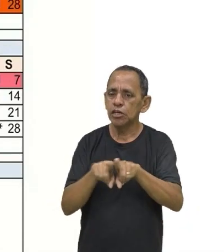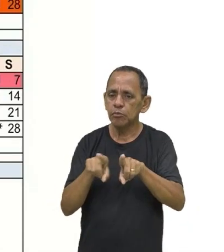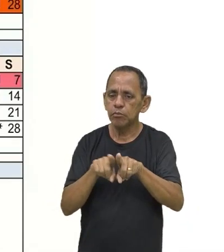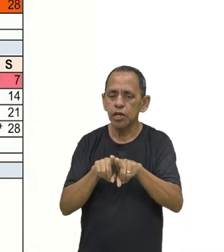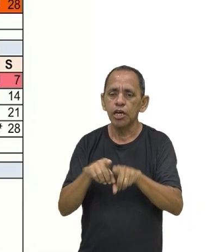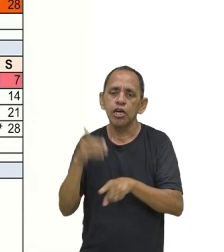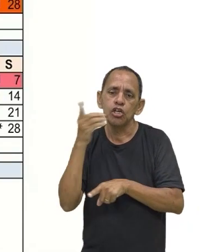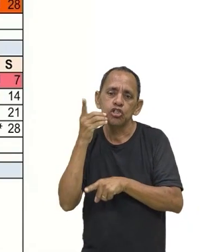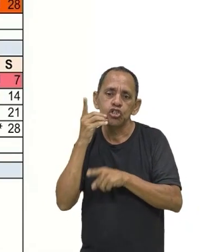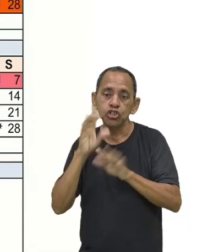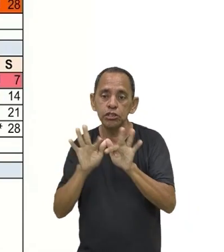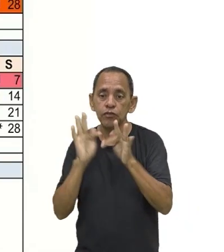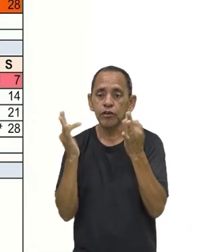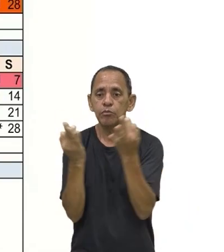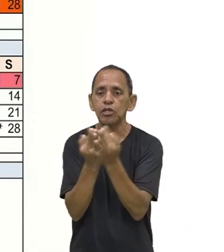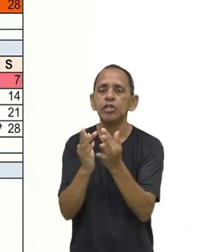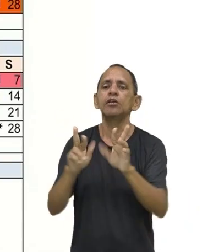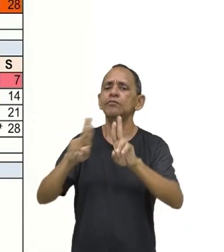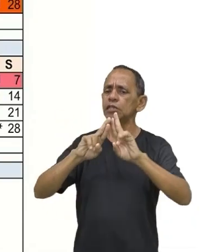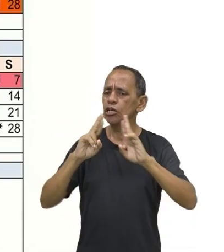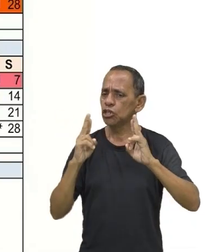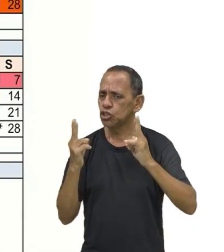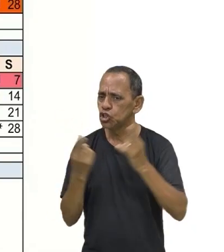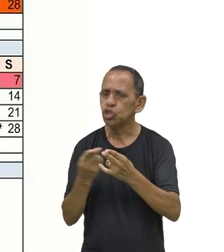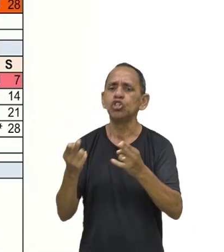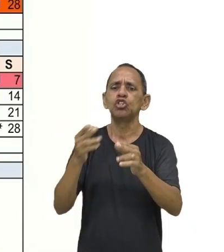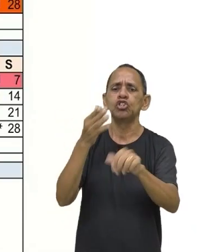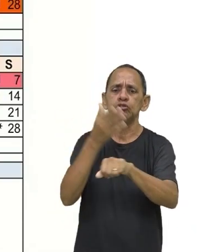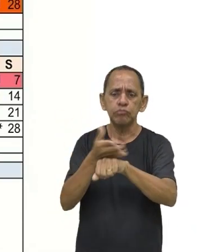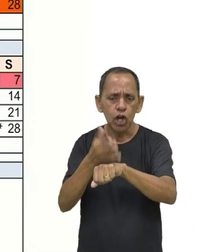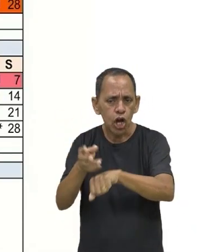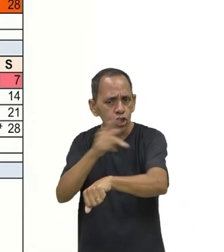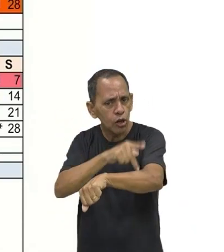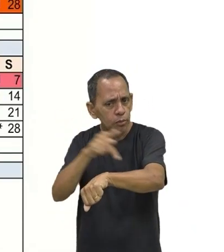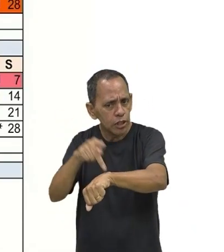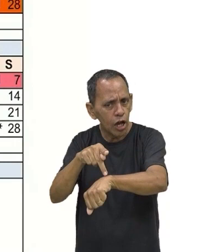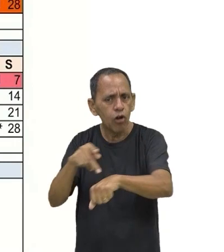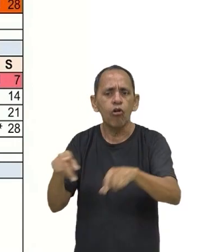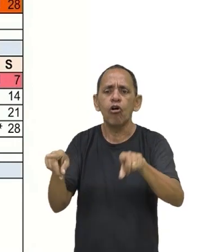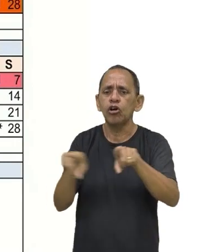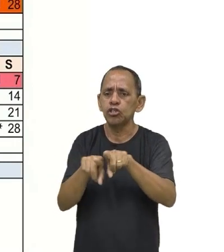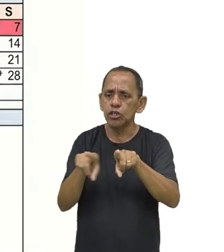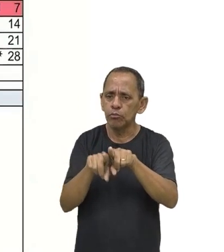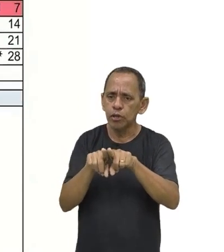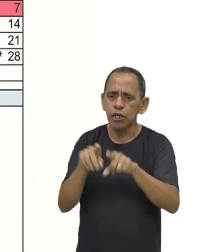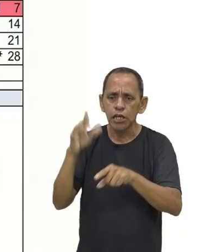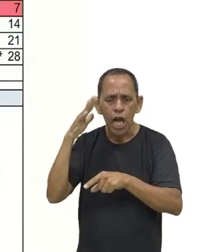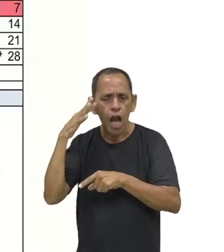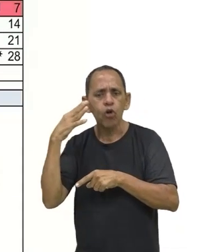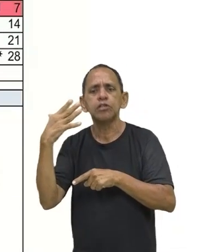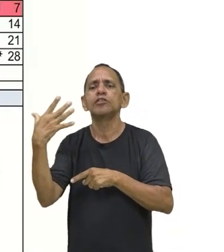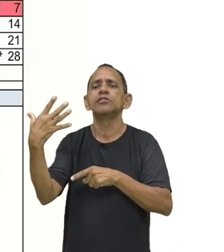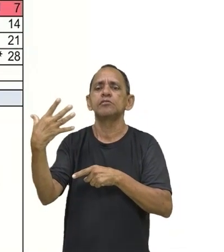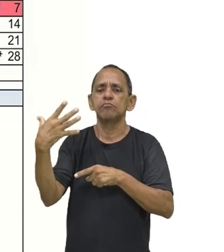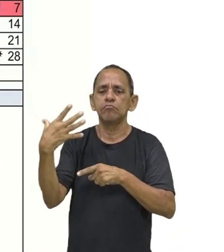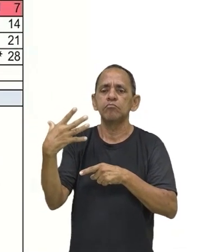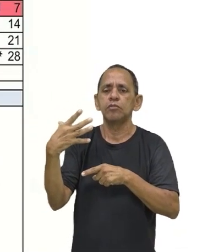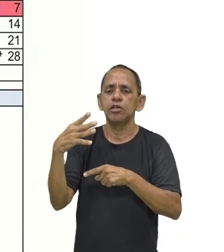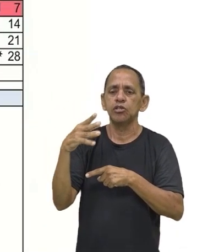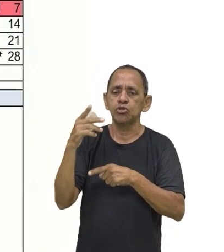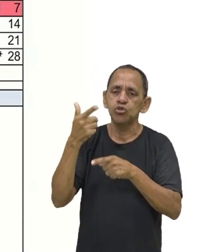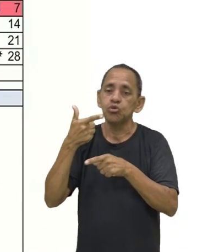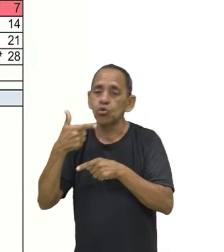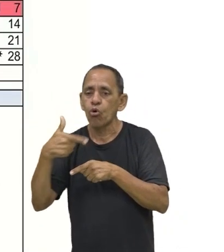família, reuniões pedagógicas, né? Então, a gente vai ter outros momentos de troca com vocês aqui, de orientações